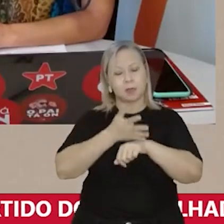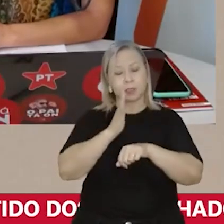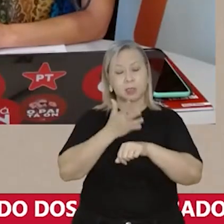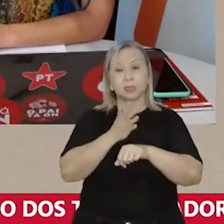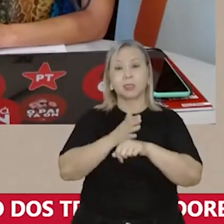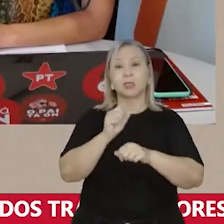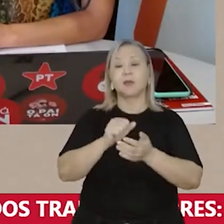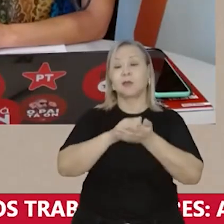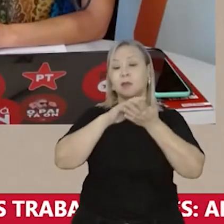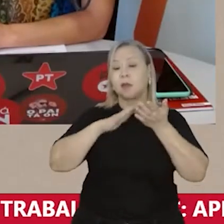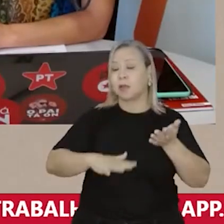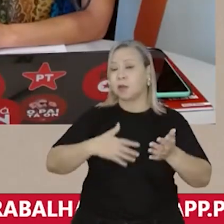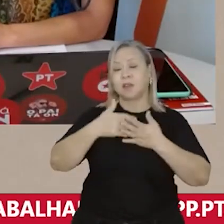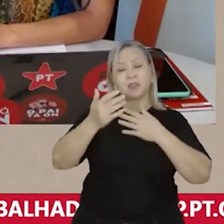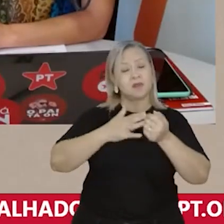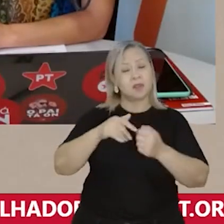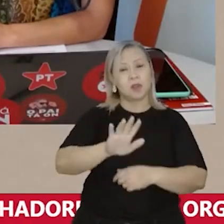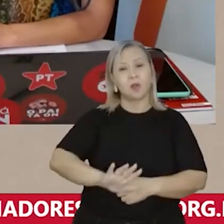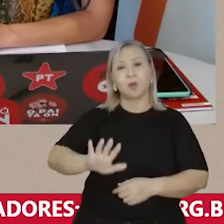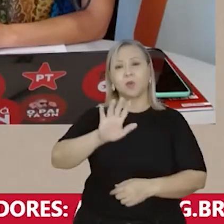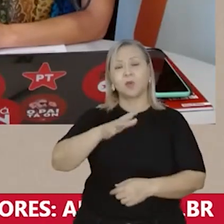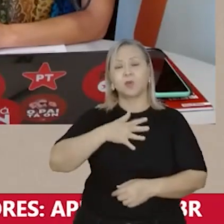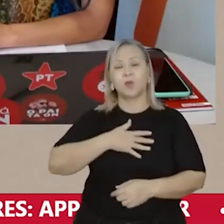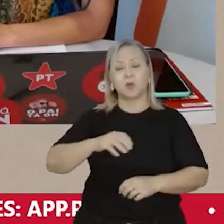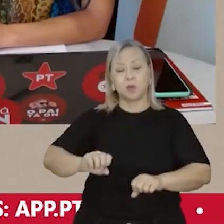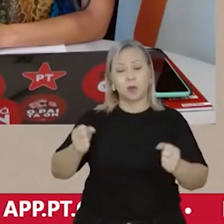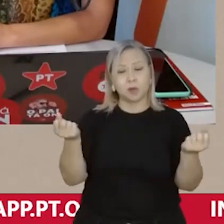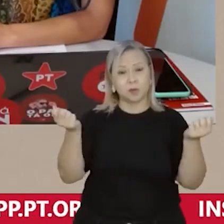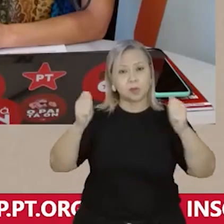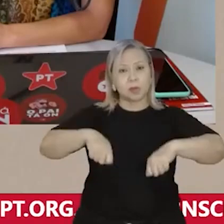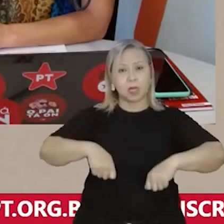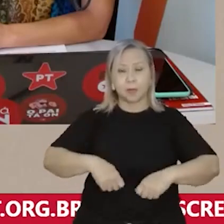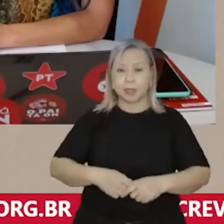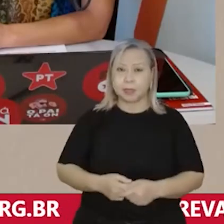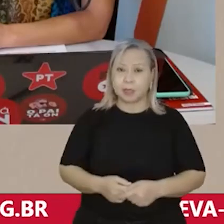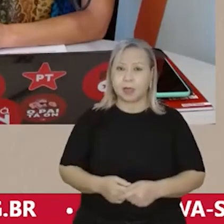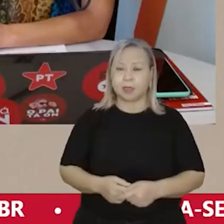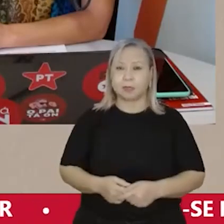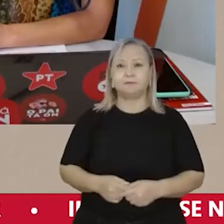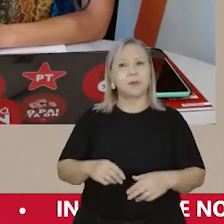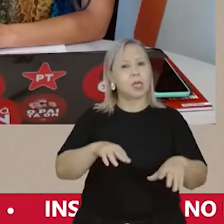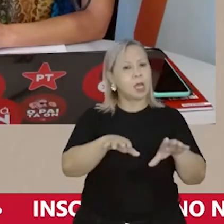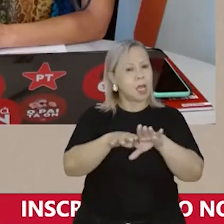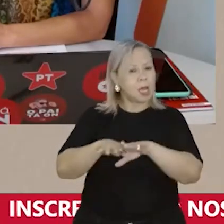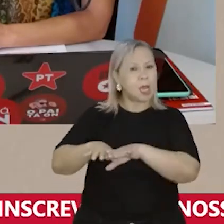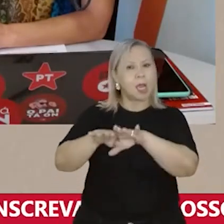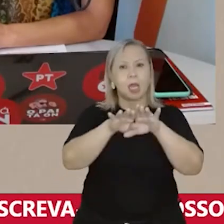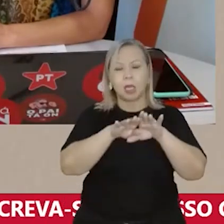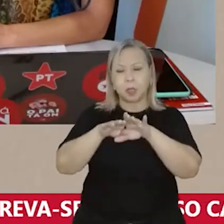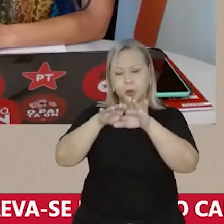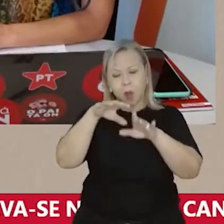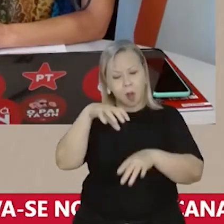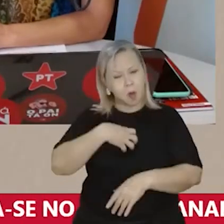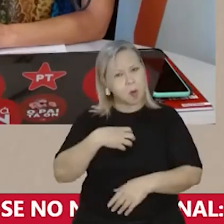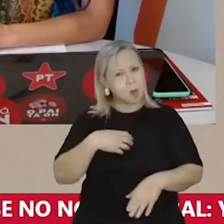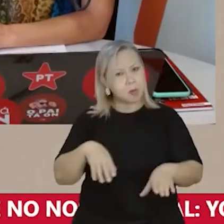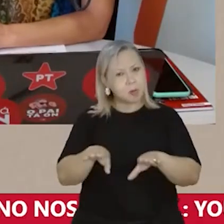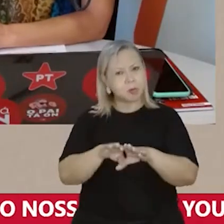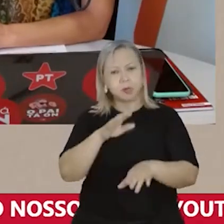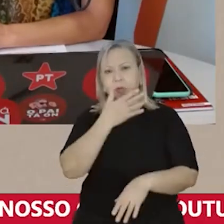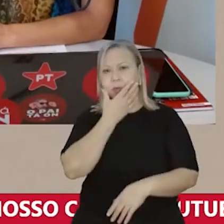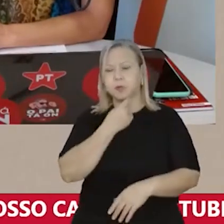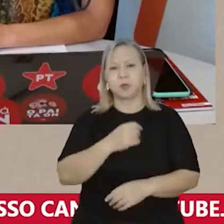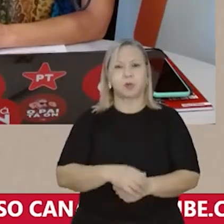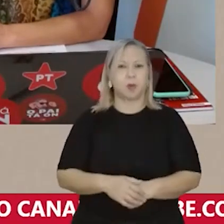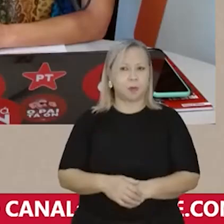atividades com todo o nosso potencial, com toda a capacidade e em igual condição com os homens. Então,